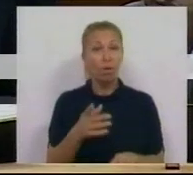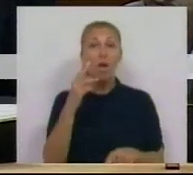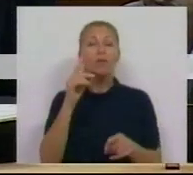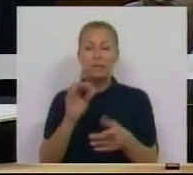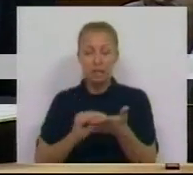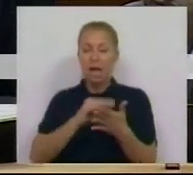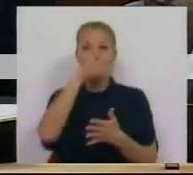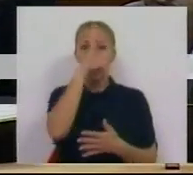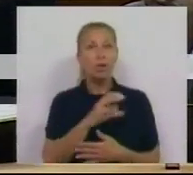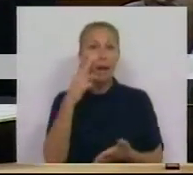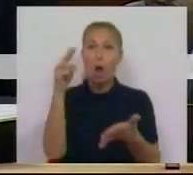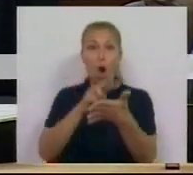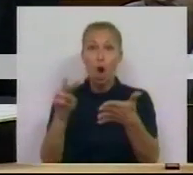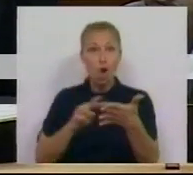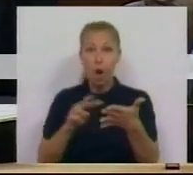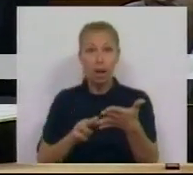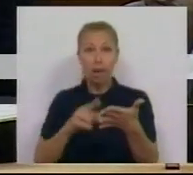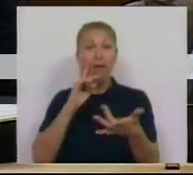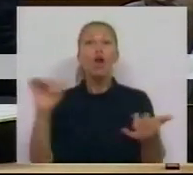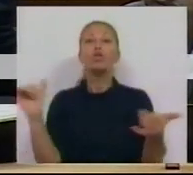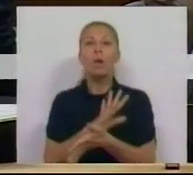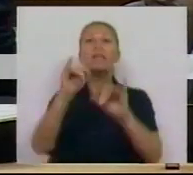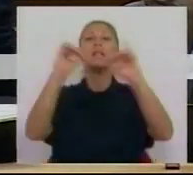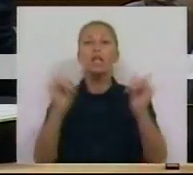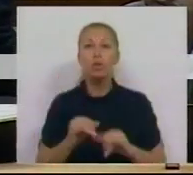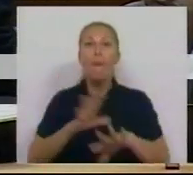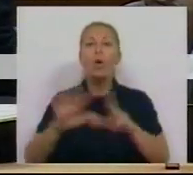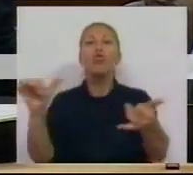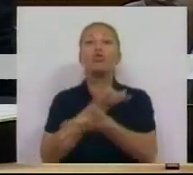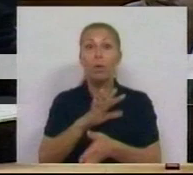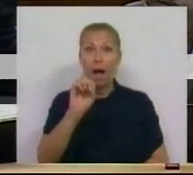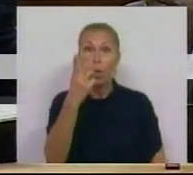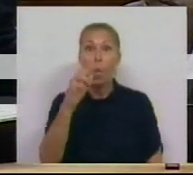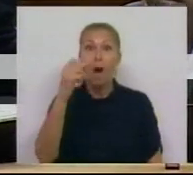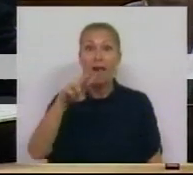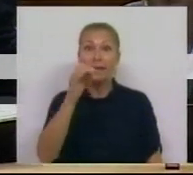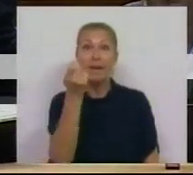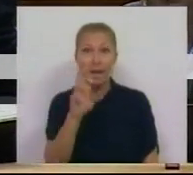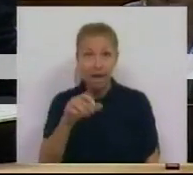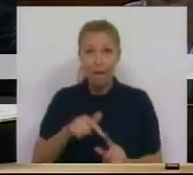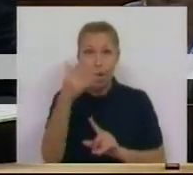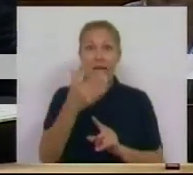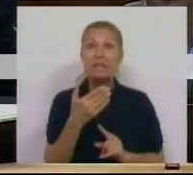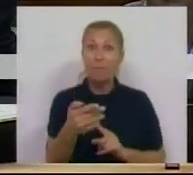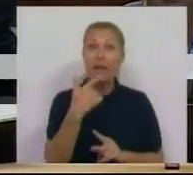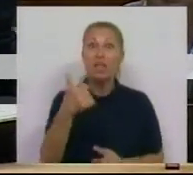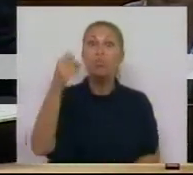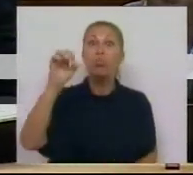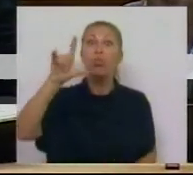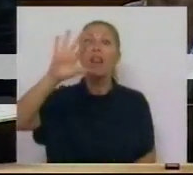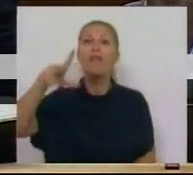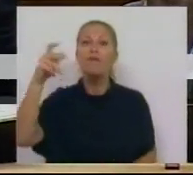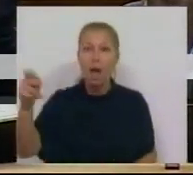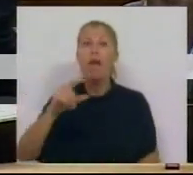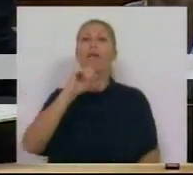apanhado um artigo muito interessante que saiu no Guardian esta semana sobre a Bolívia, sobre a forma como na Bolívia se conseguiu reduzir para metade a pobreza extrema,